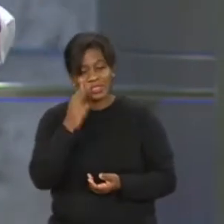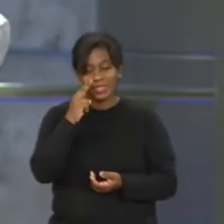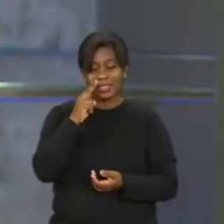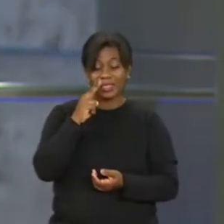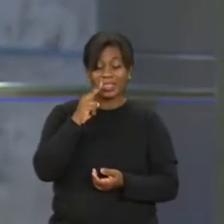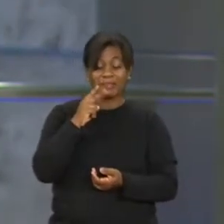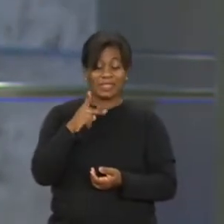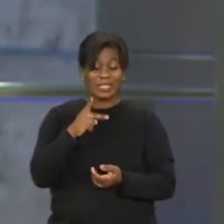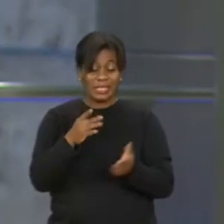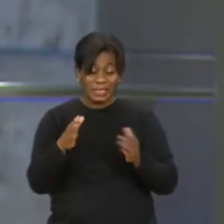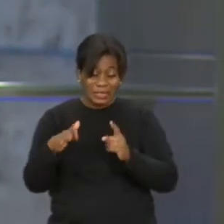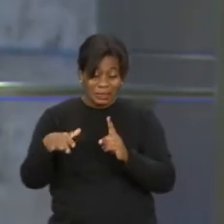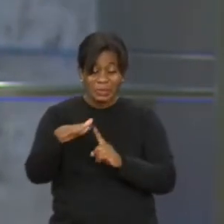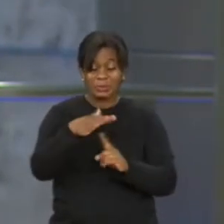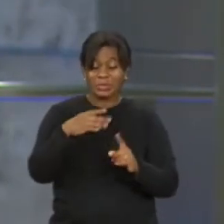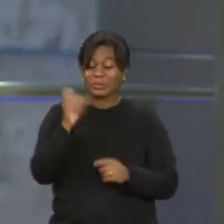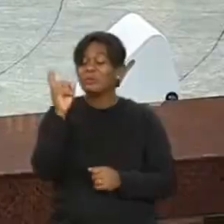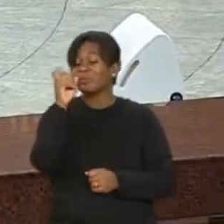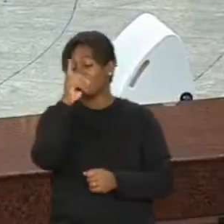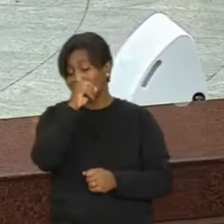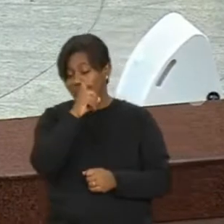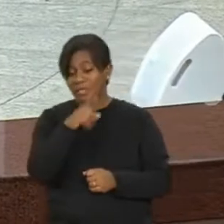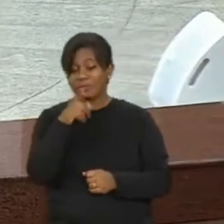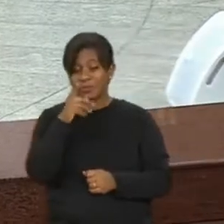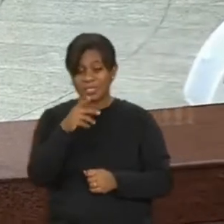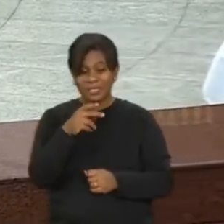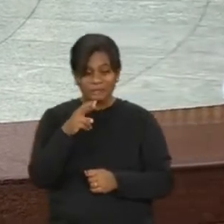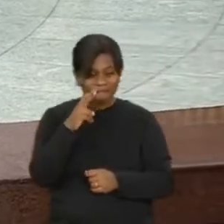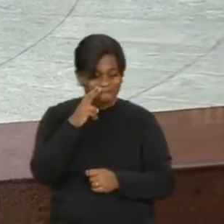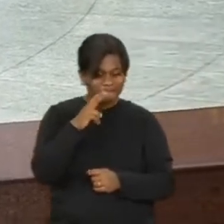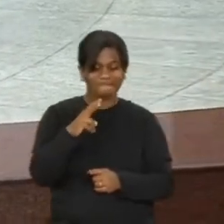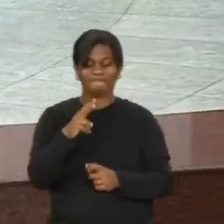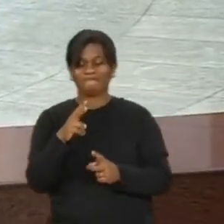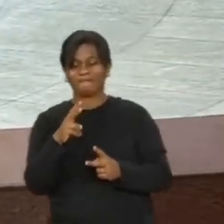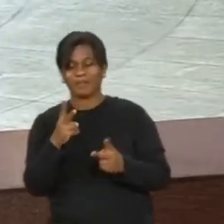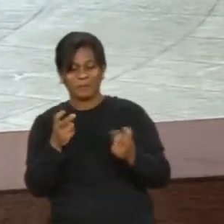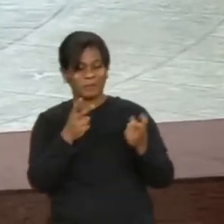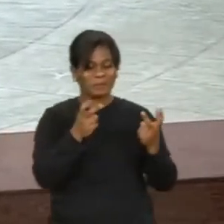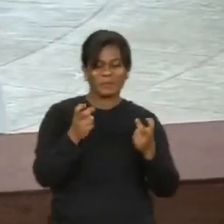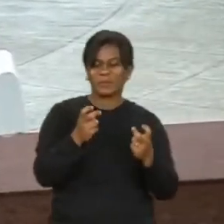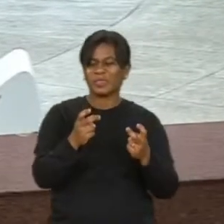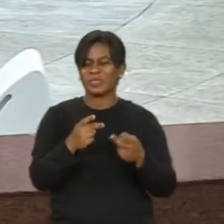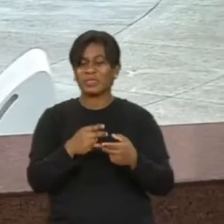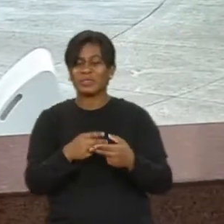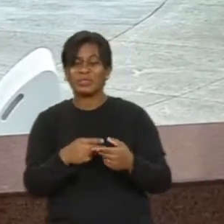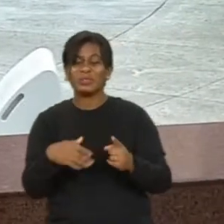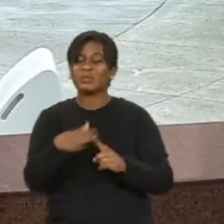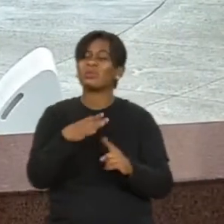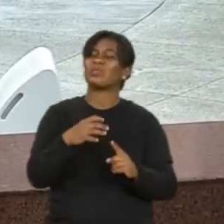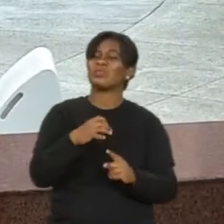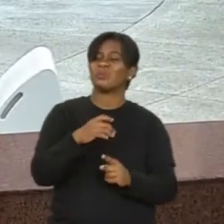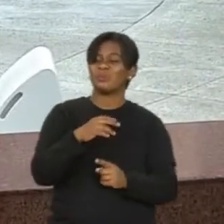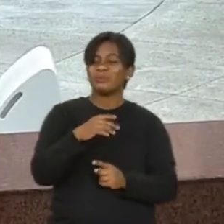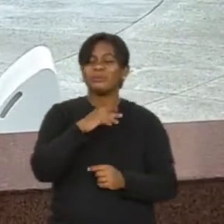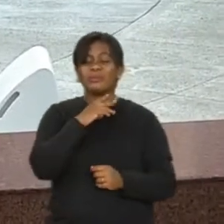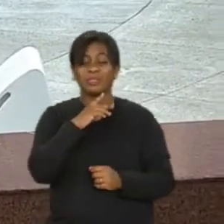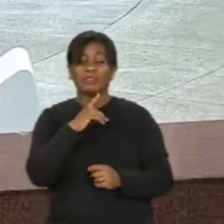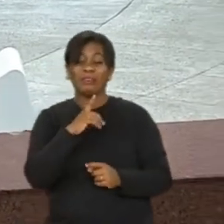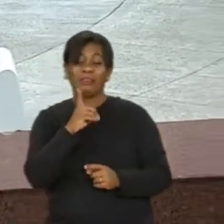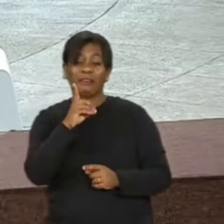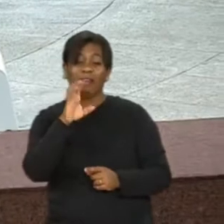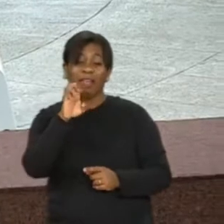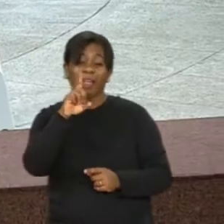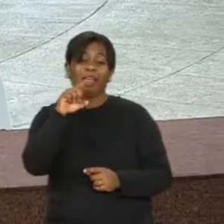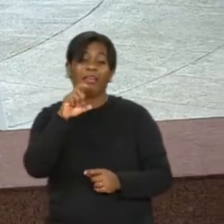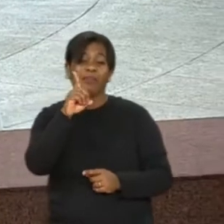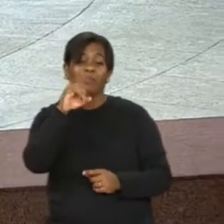pelo que não gostaria de passar, você está presenciando o que não gostaria de presenciar, é um dia mau, mas você